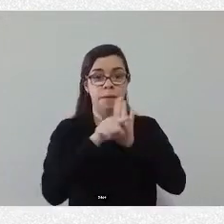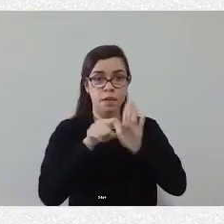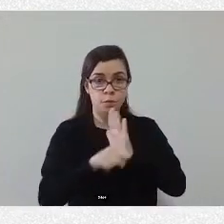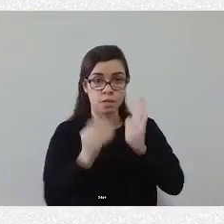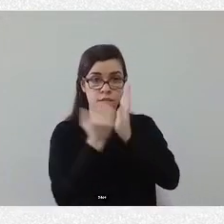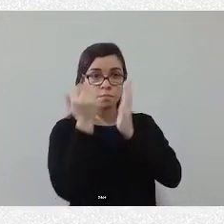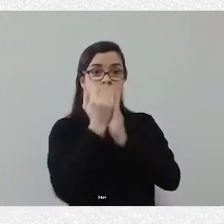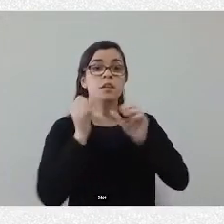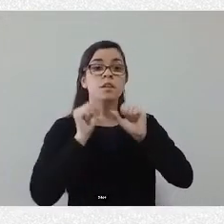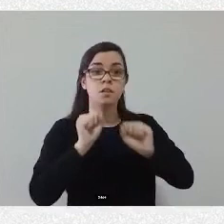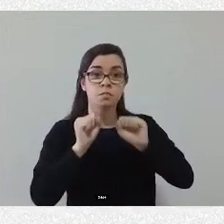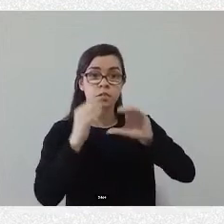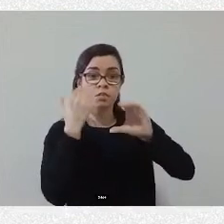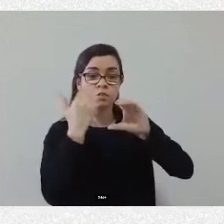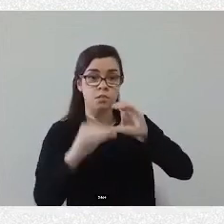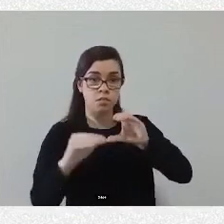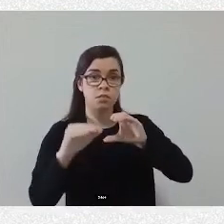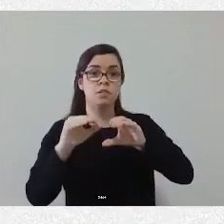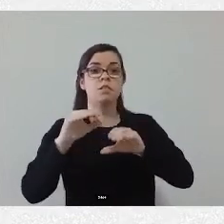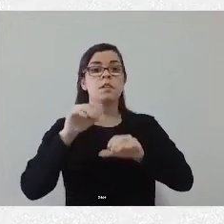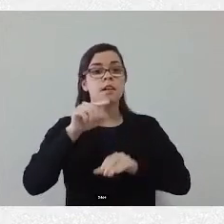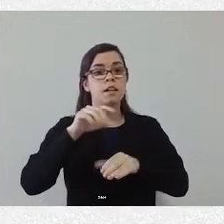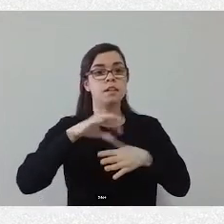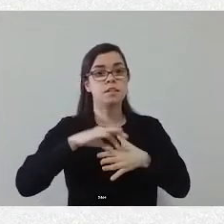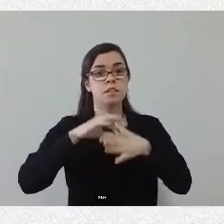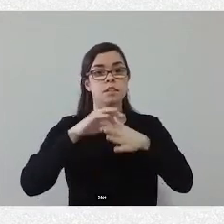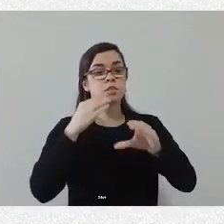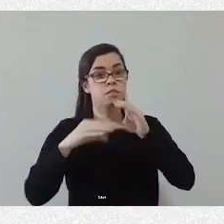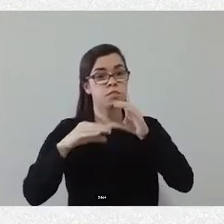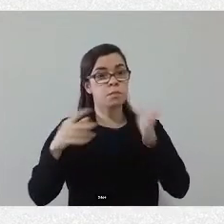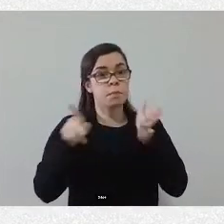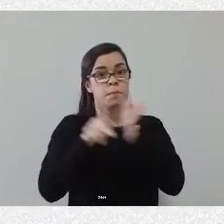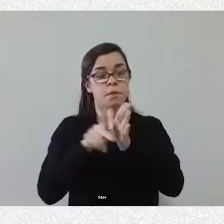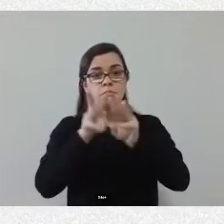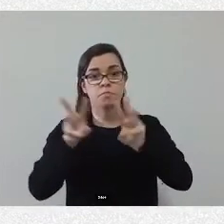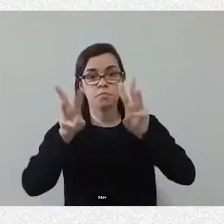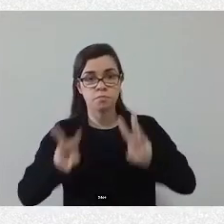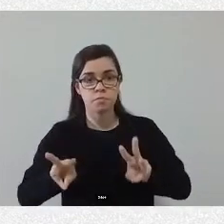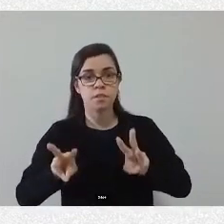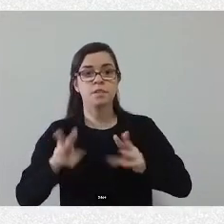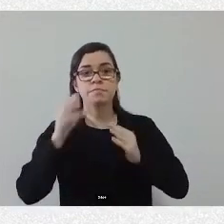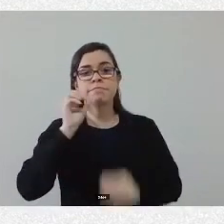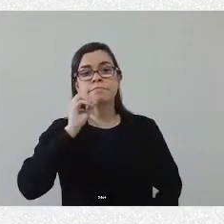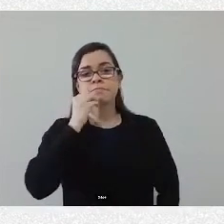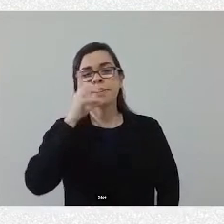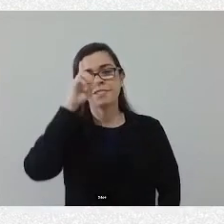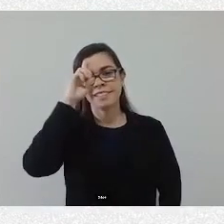ser encaminhadas para a Superintendência de Comunicação da UFPR. Um bom dia.